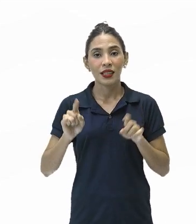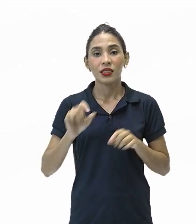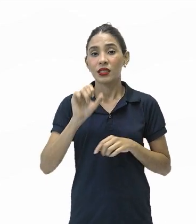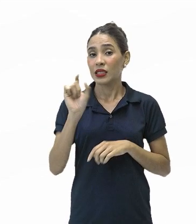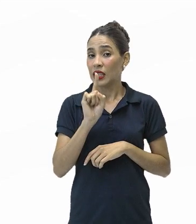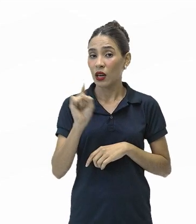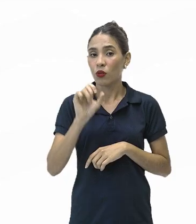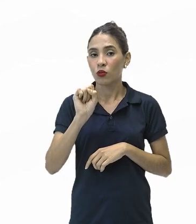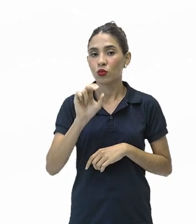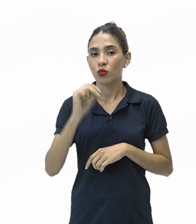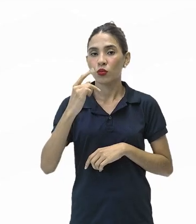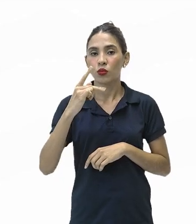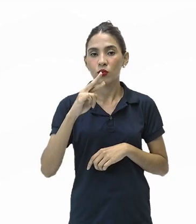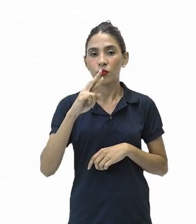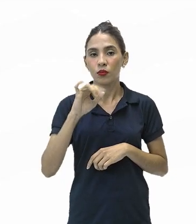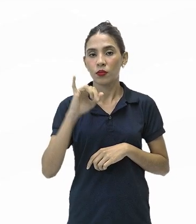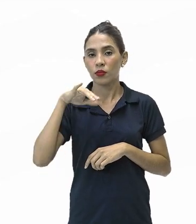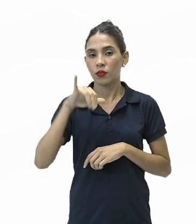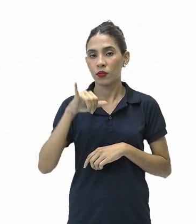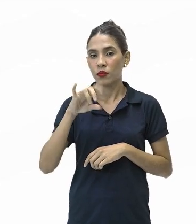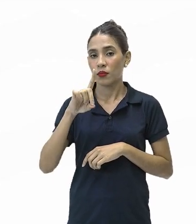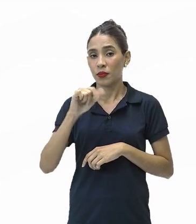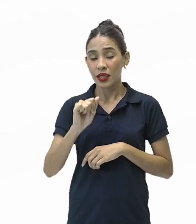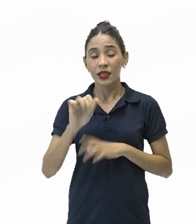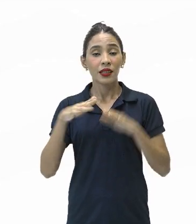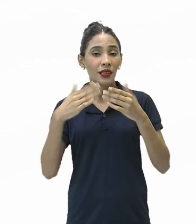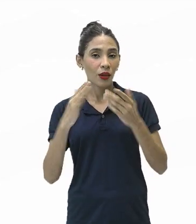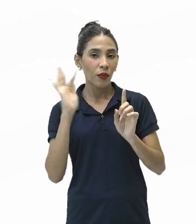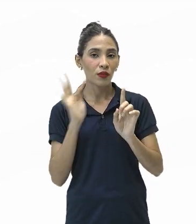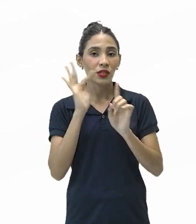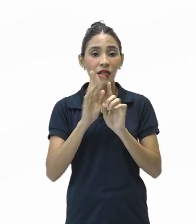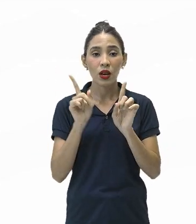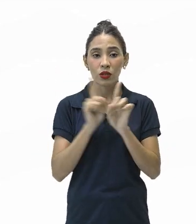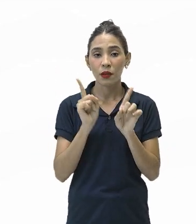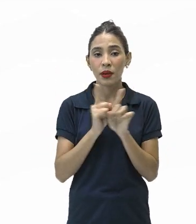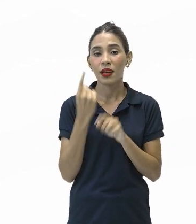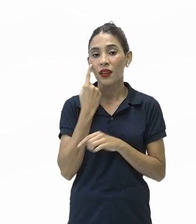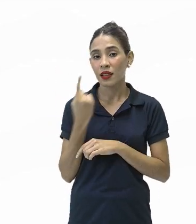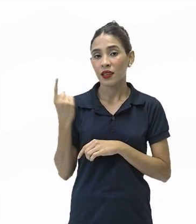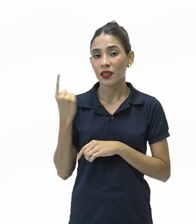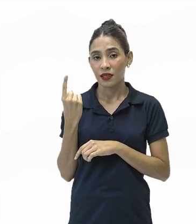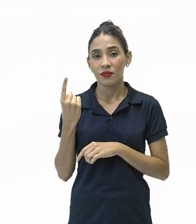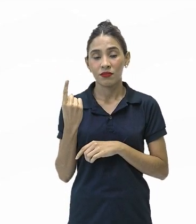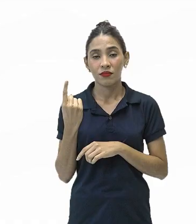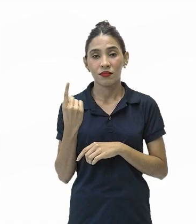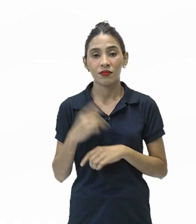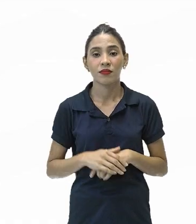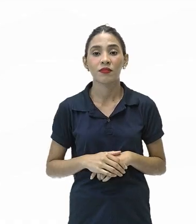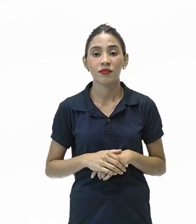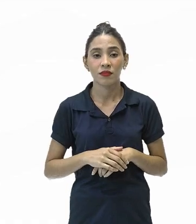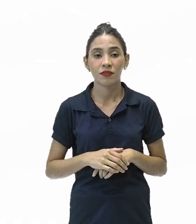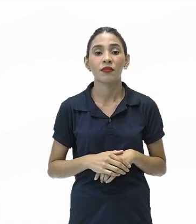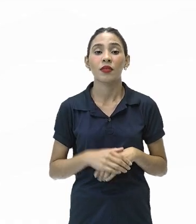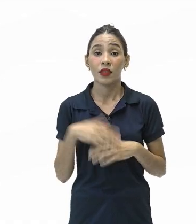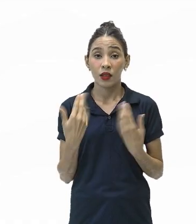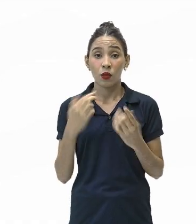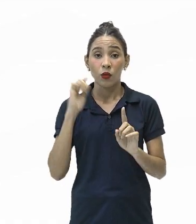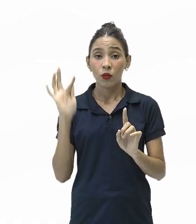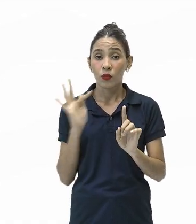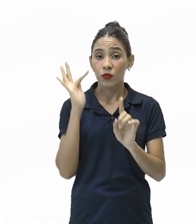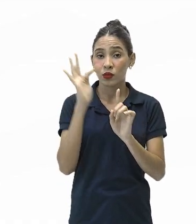suprimida. E como função, né, para a reserva legal, ela vem aí com uma função